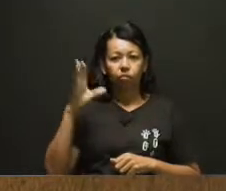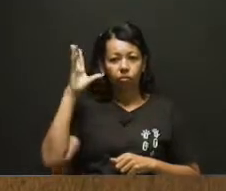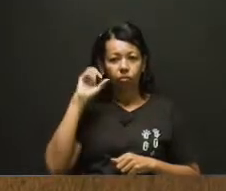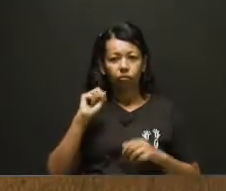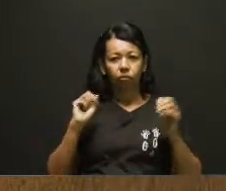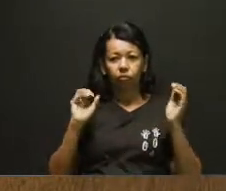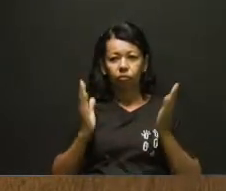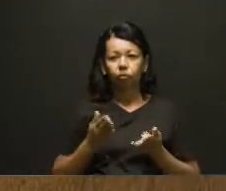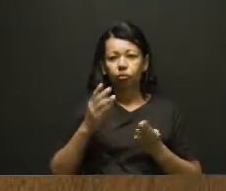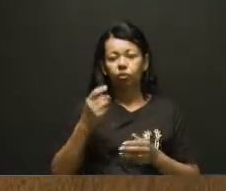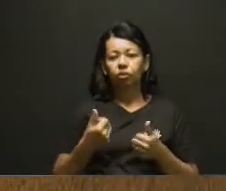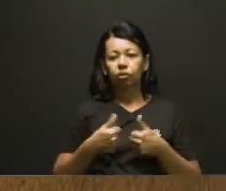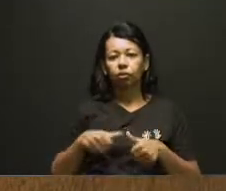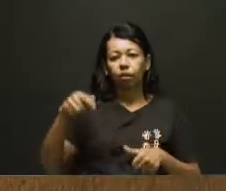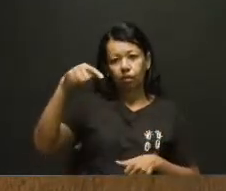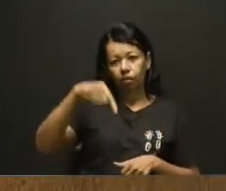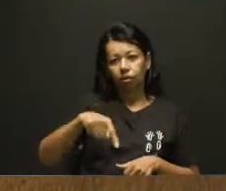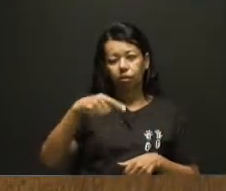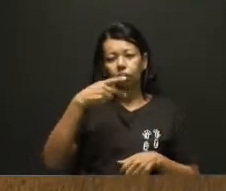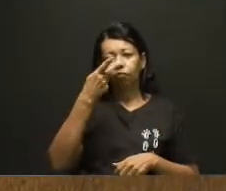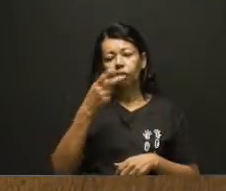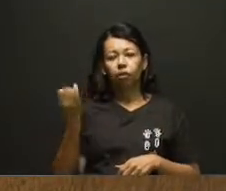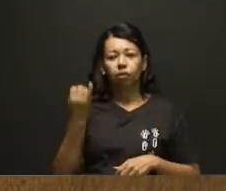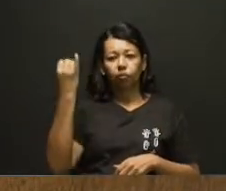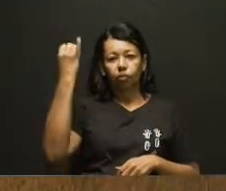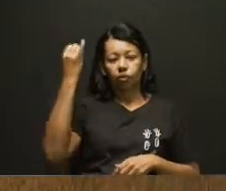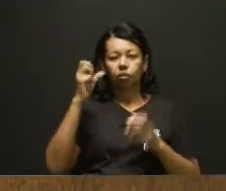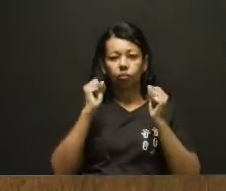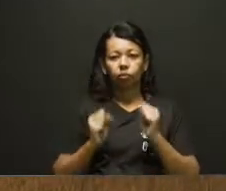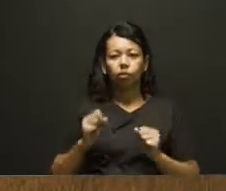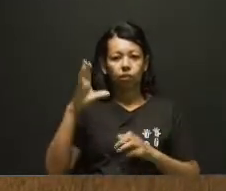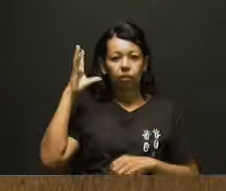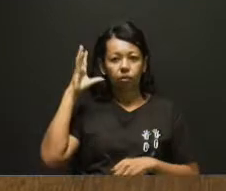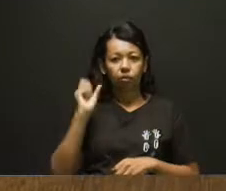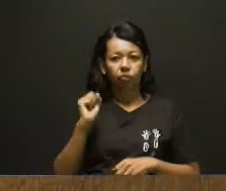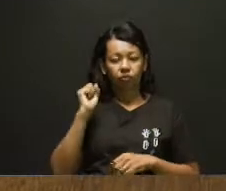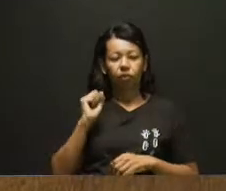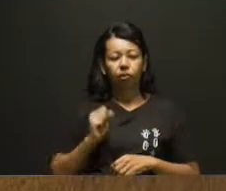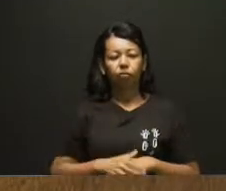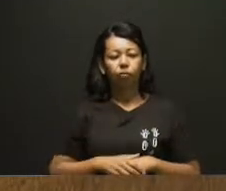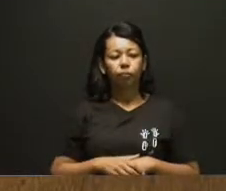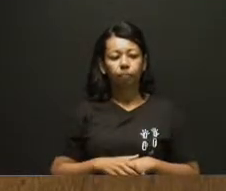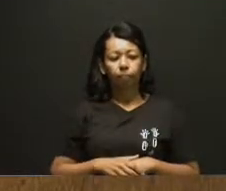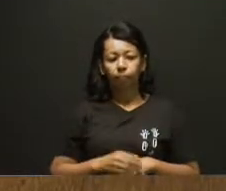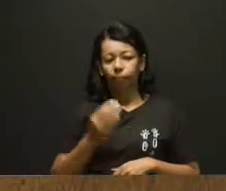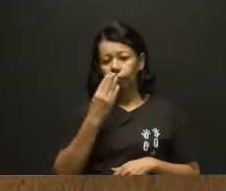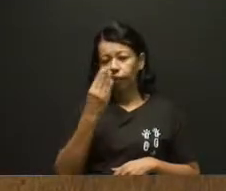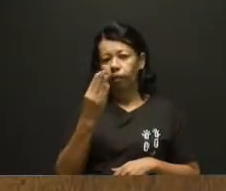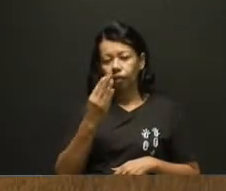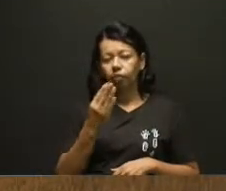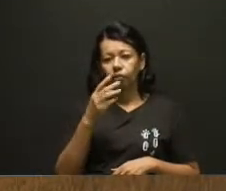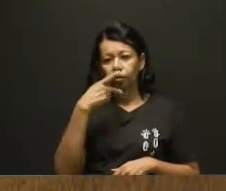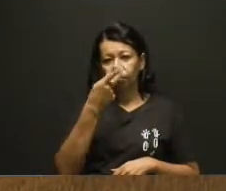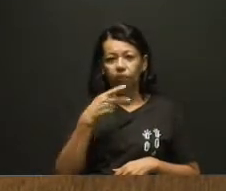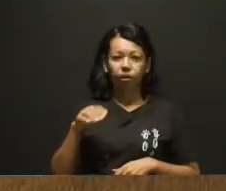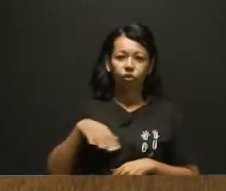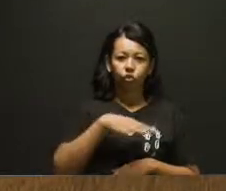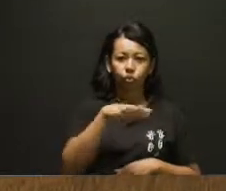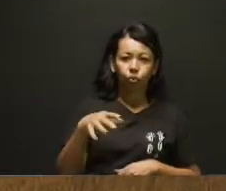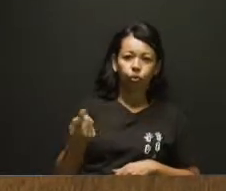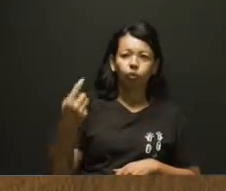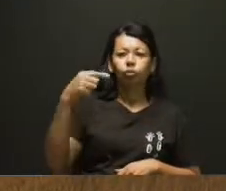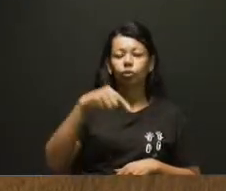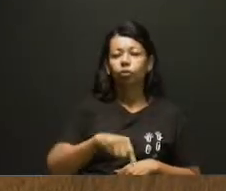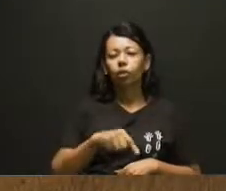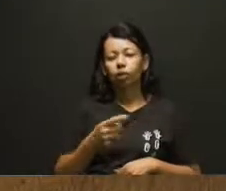está aqui porque eu disse da importância de poder está ouvindo o clamor a fala de todos aqui e